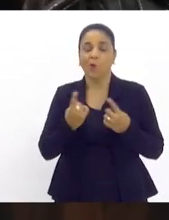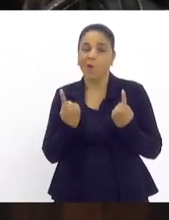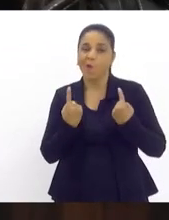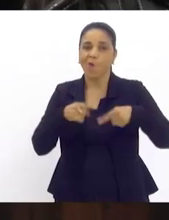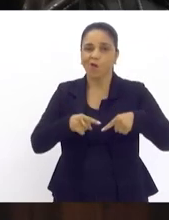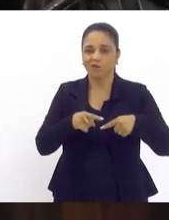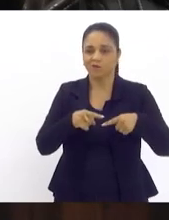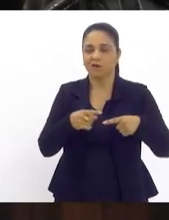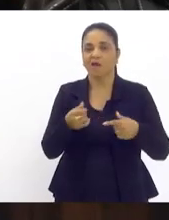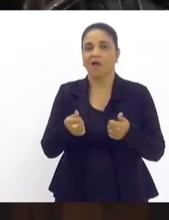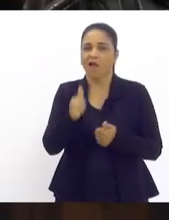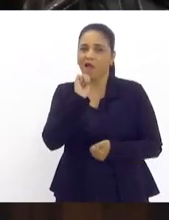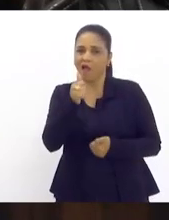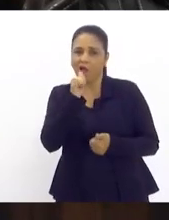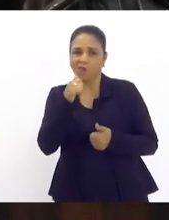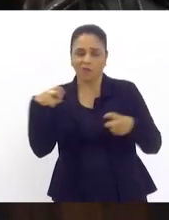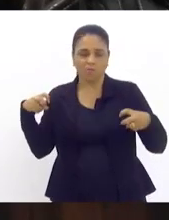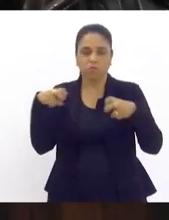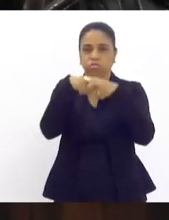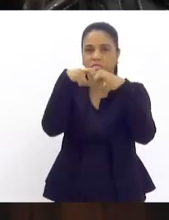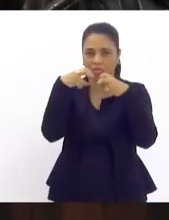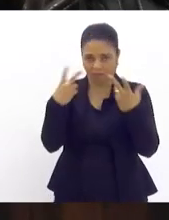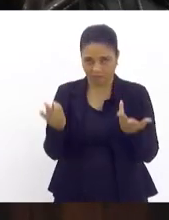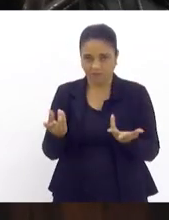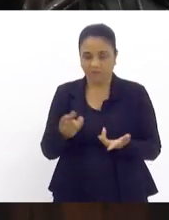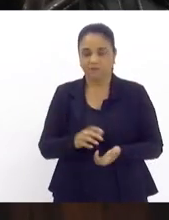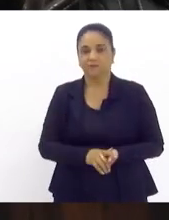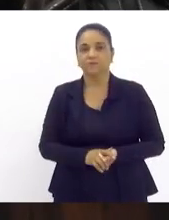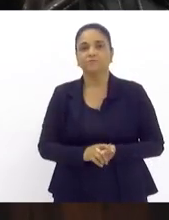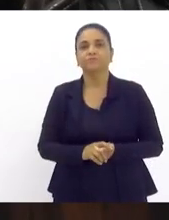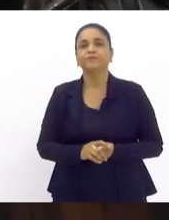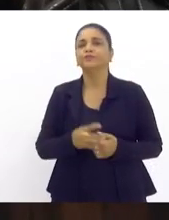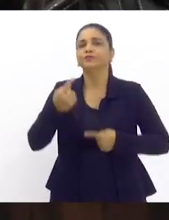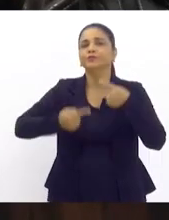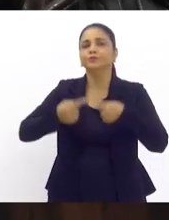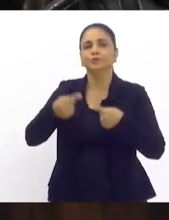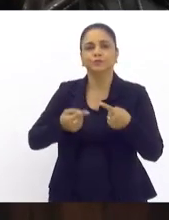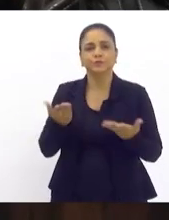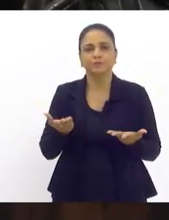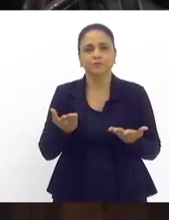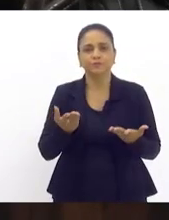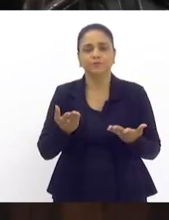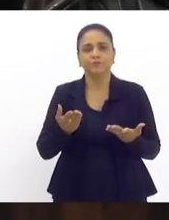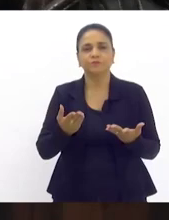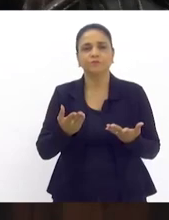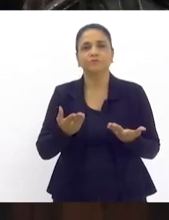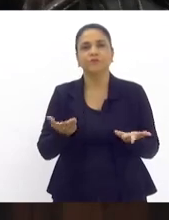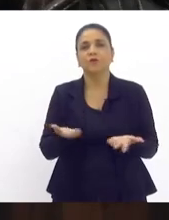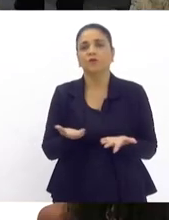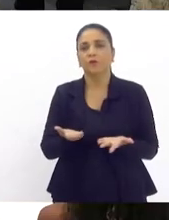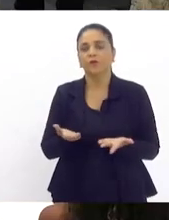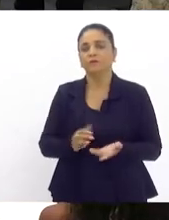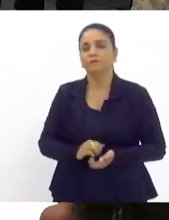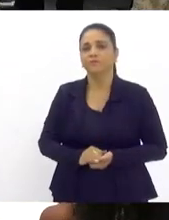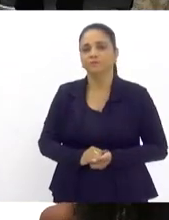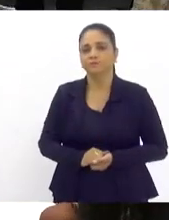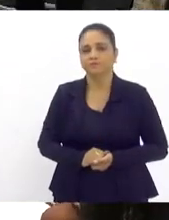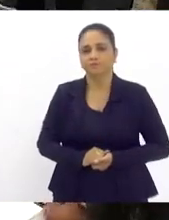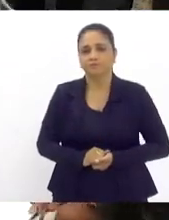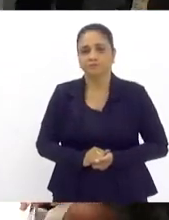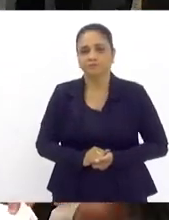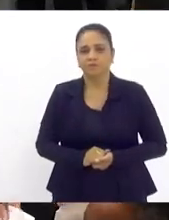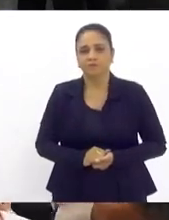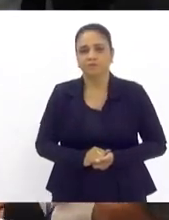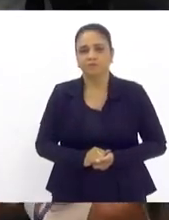e acidentes de trânsito. Em discussão. Para discutir, deputado Luiz Paulo.